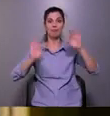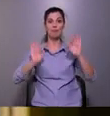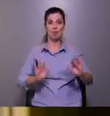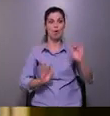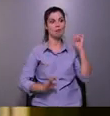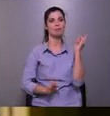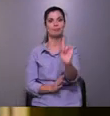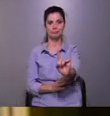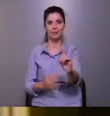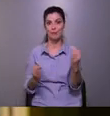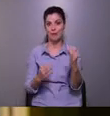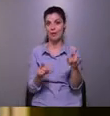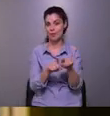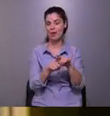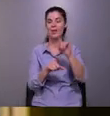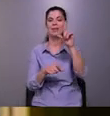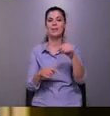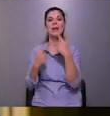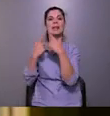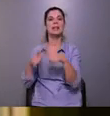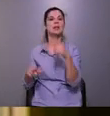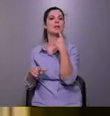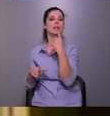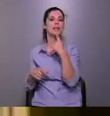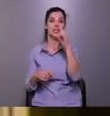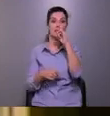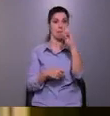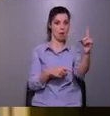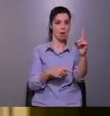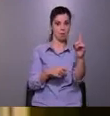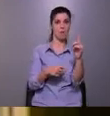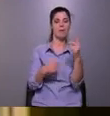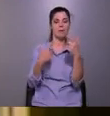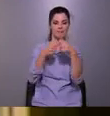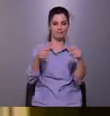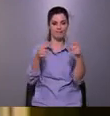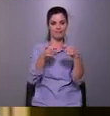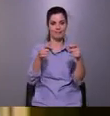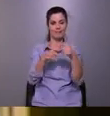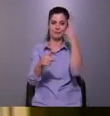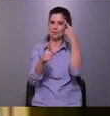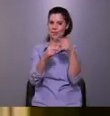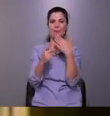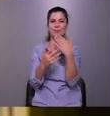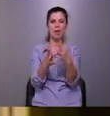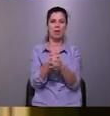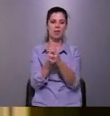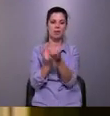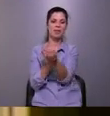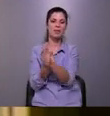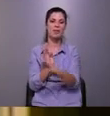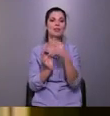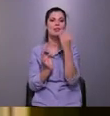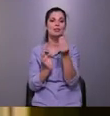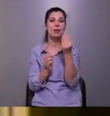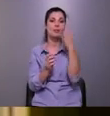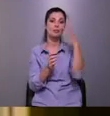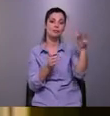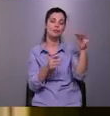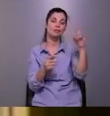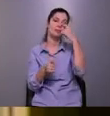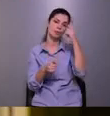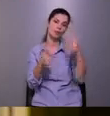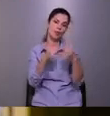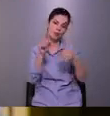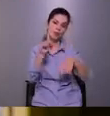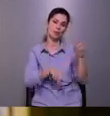apressadamente, e com os irmãos de língua inglesa e alemã, oremos pelas crianças e jovens migrantes e